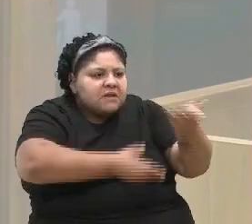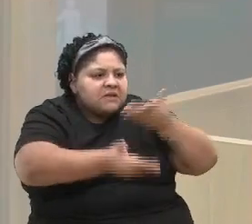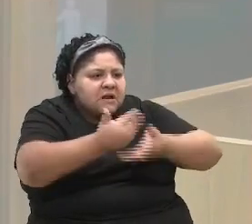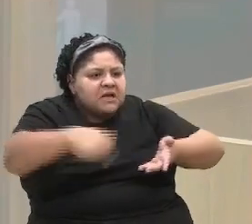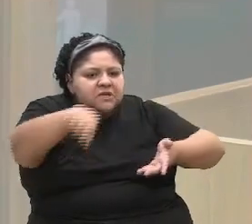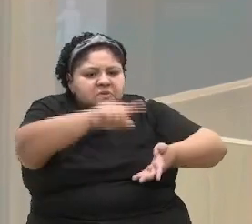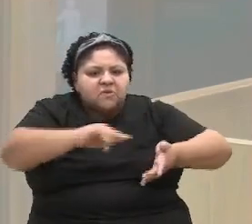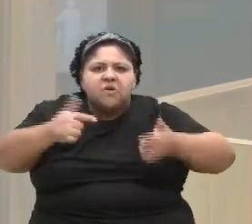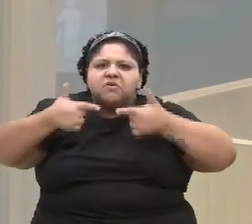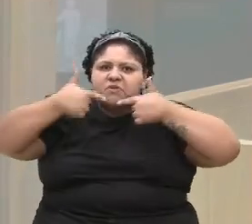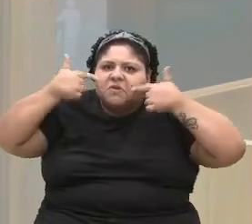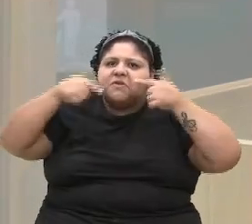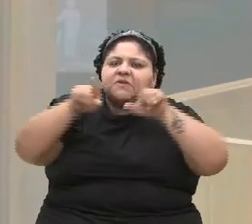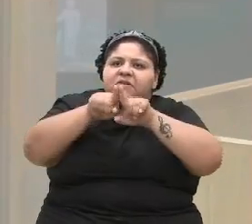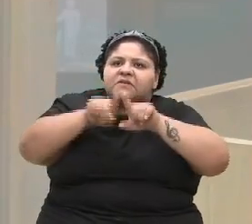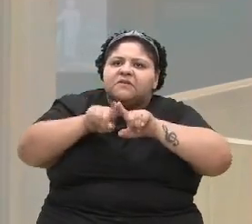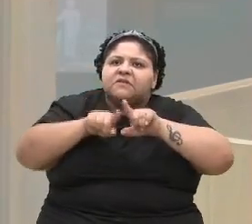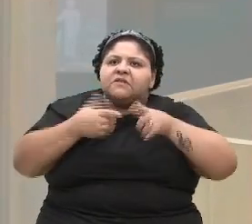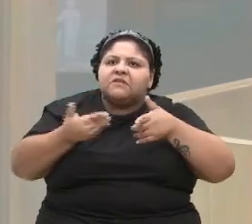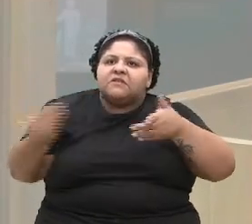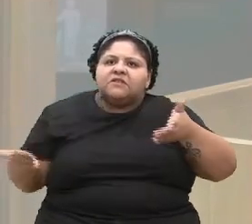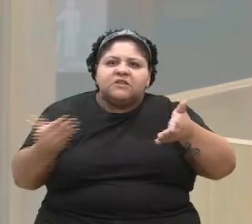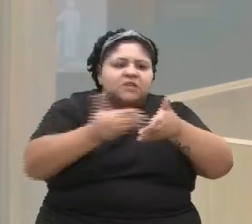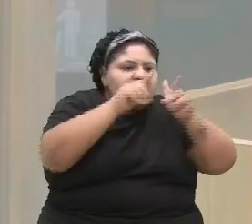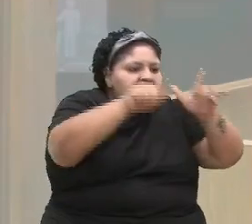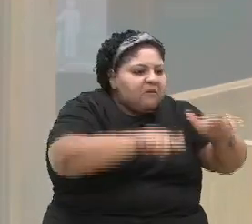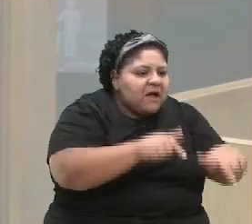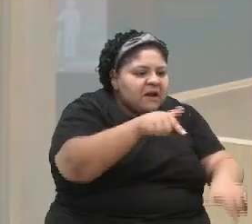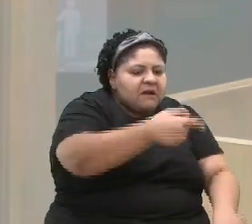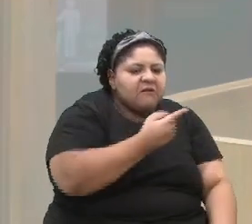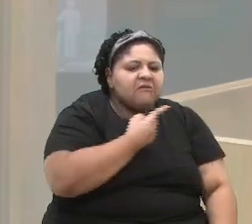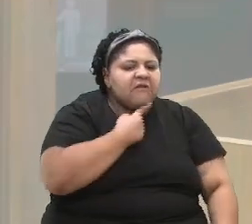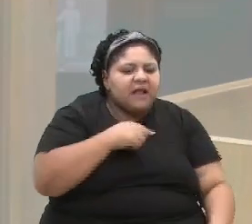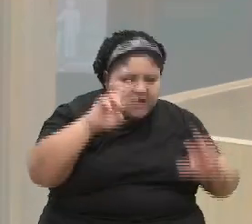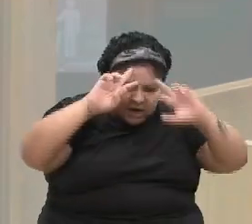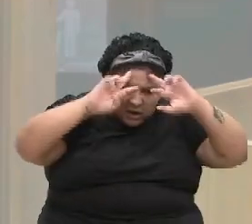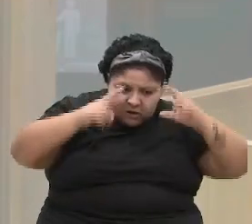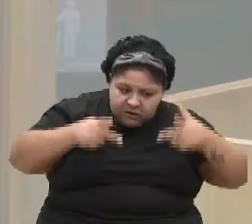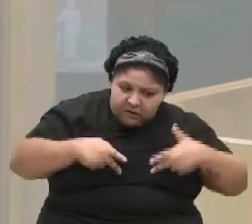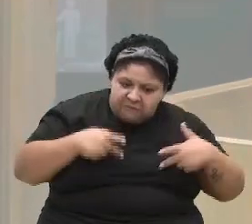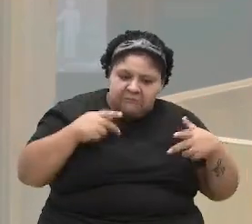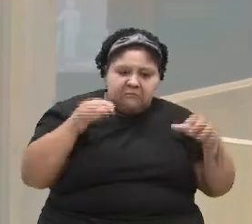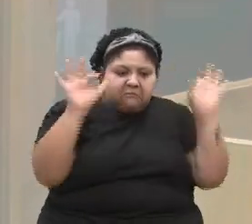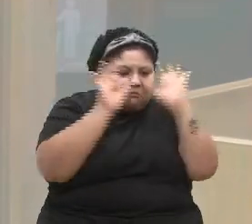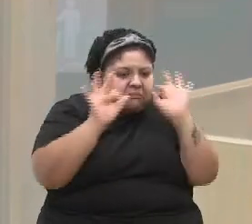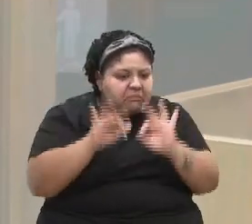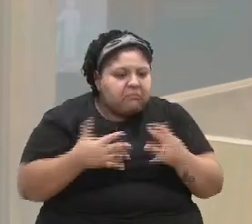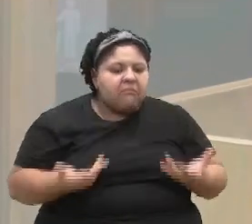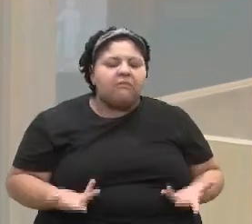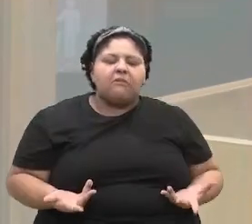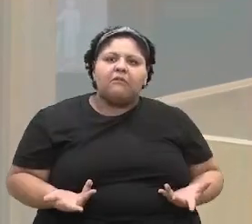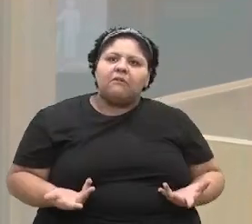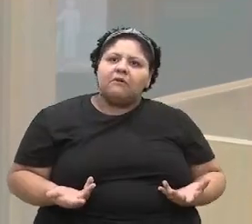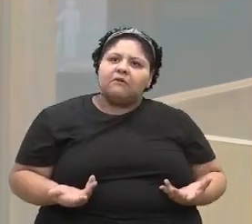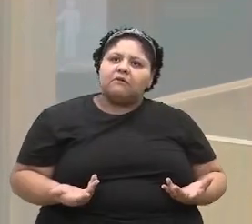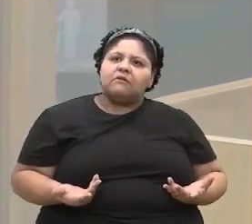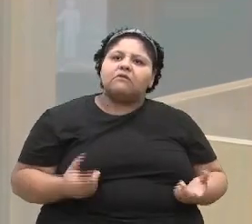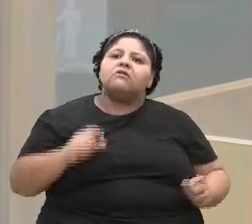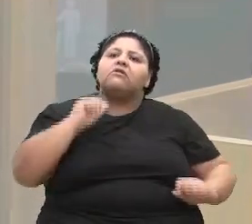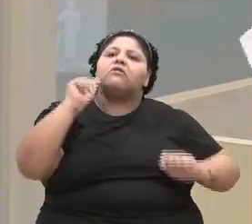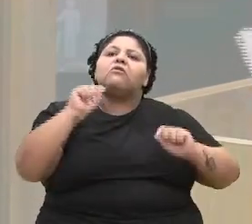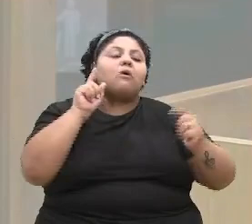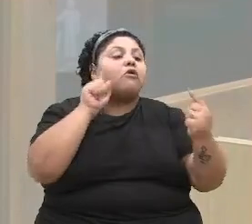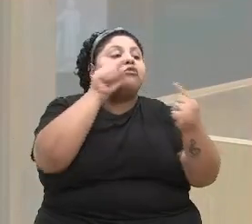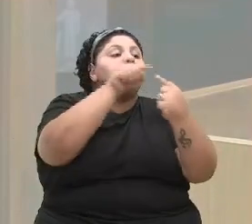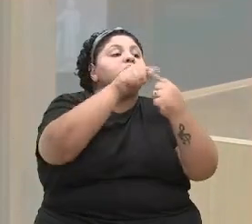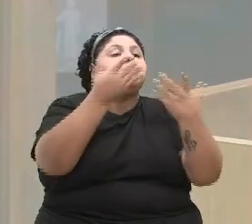ele sorri. Quando a gente chega num lugar que ele gosta, ele reconhece, ele fica feliz. Quais seriam os objetivos